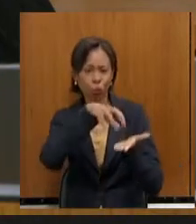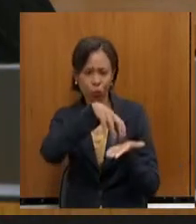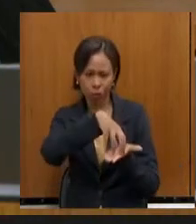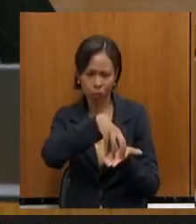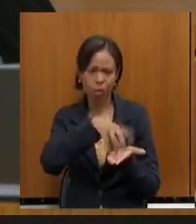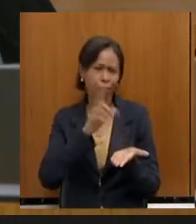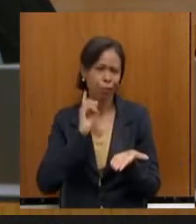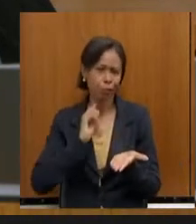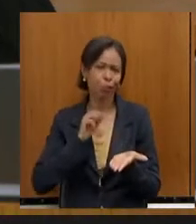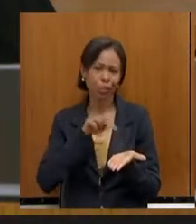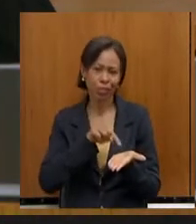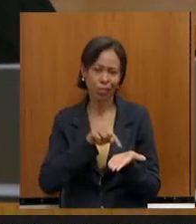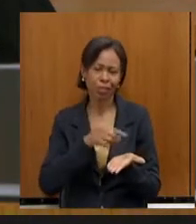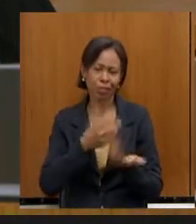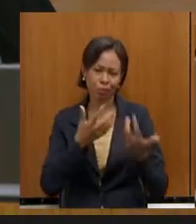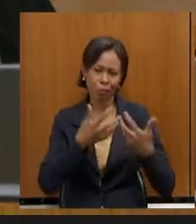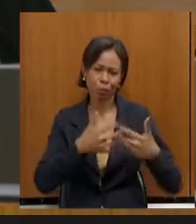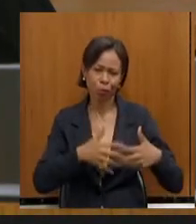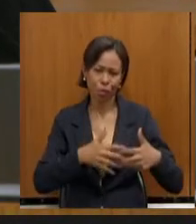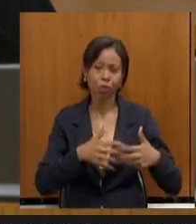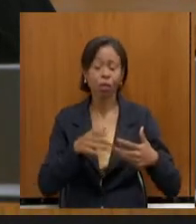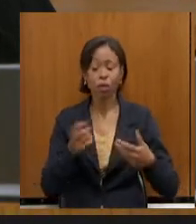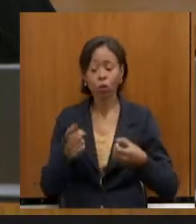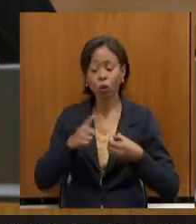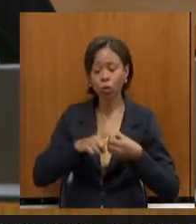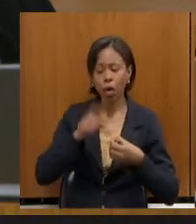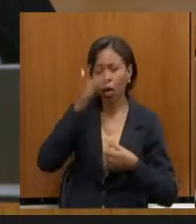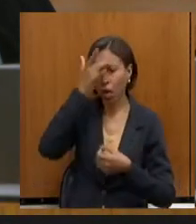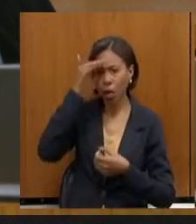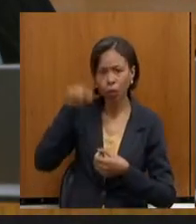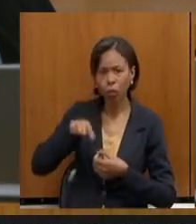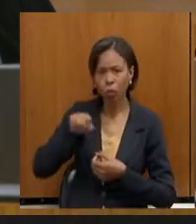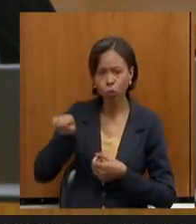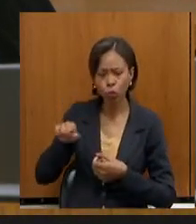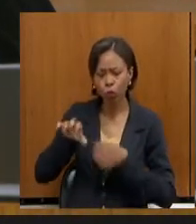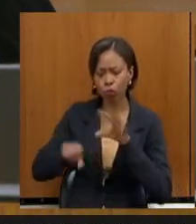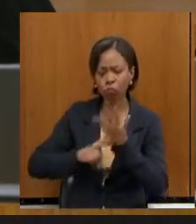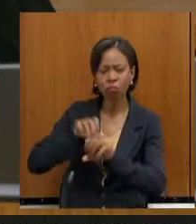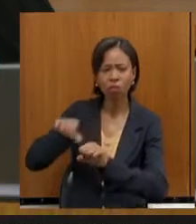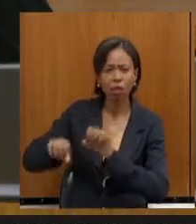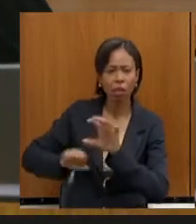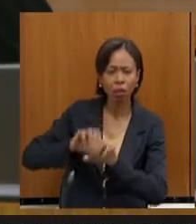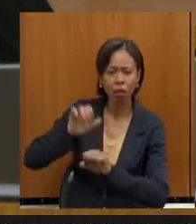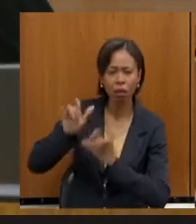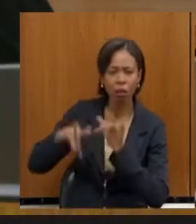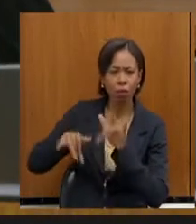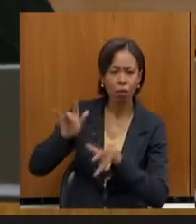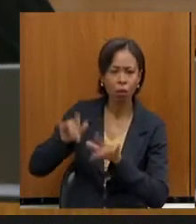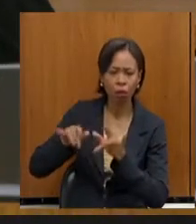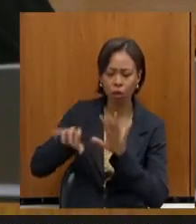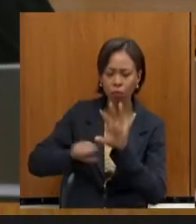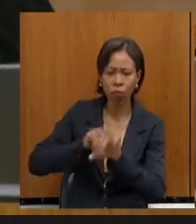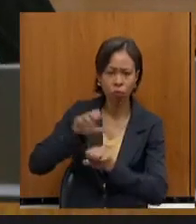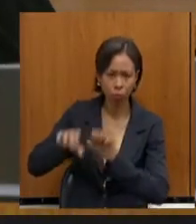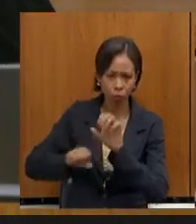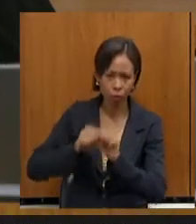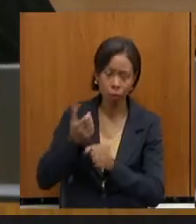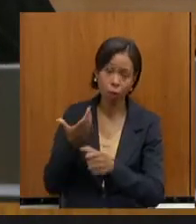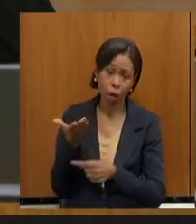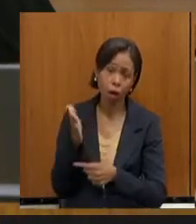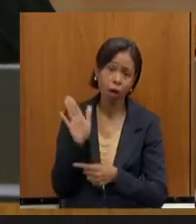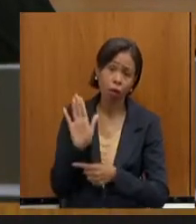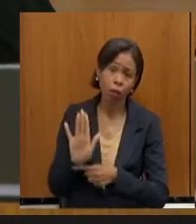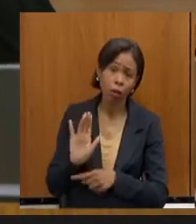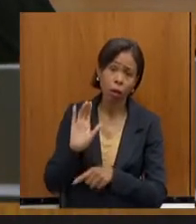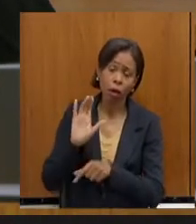retomar todas essas ações com os catadores de capacitação a reciclagem de capacitação a redução de geração de